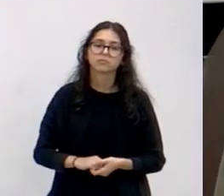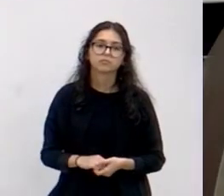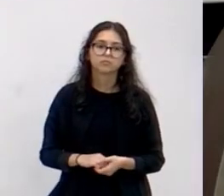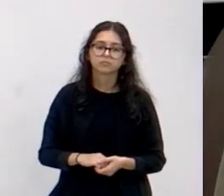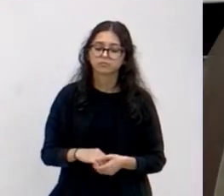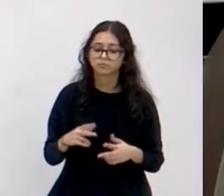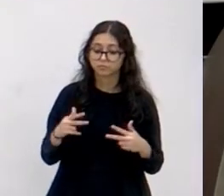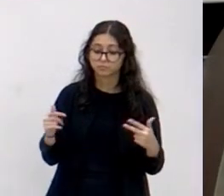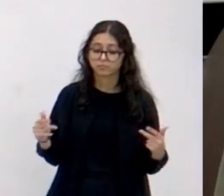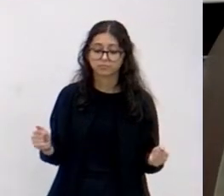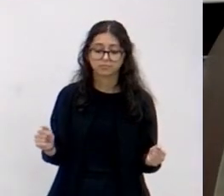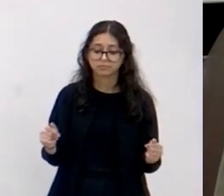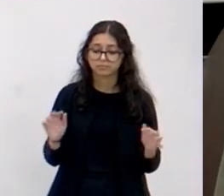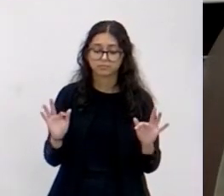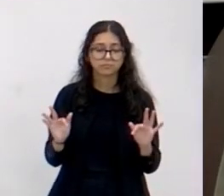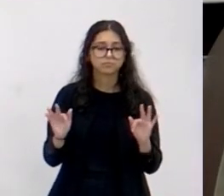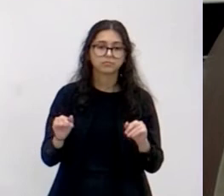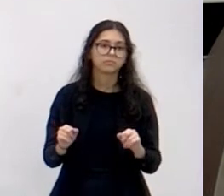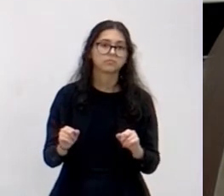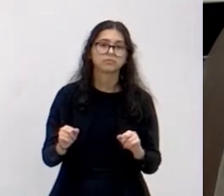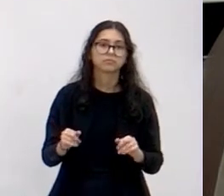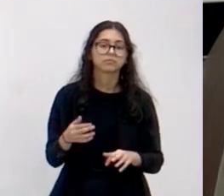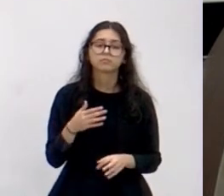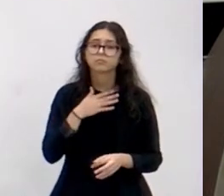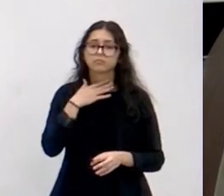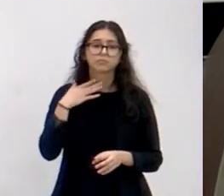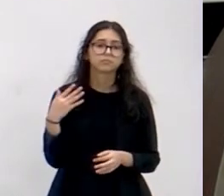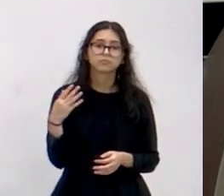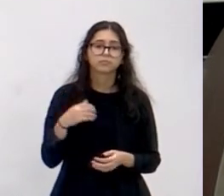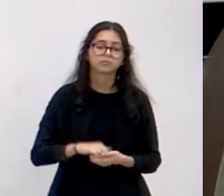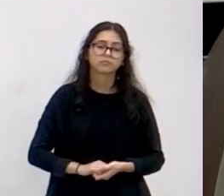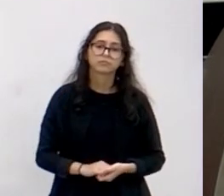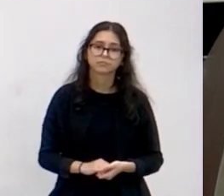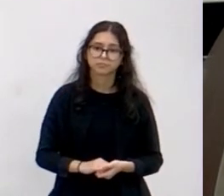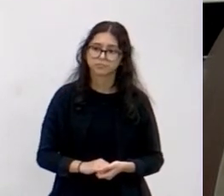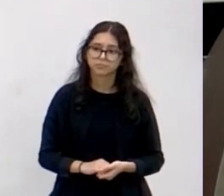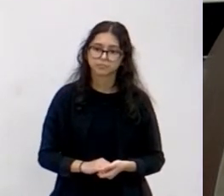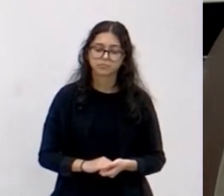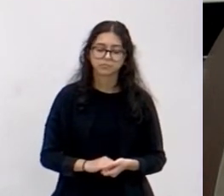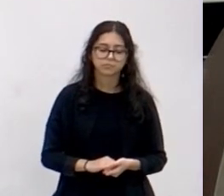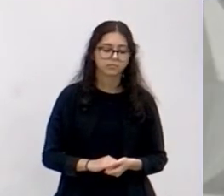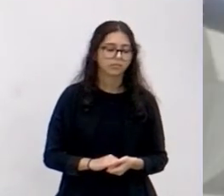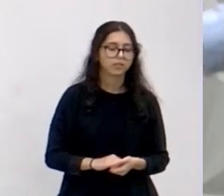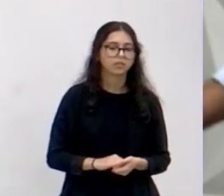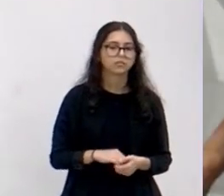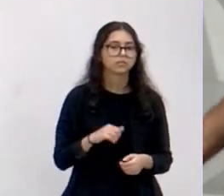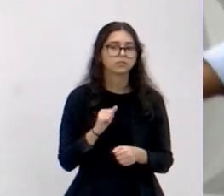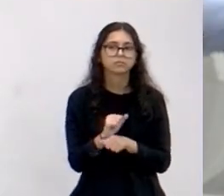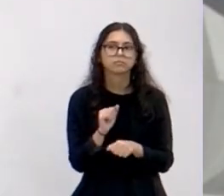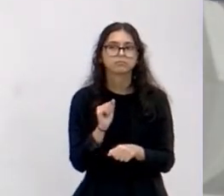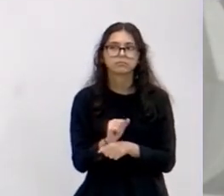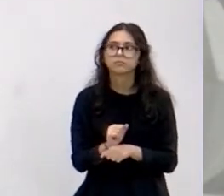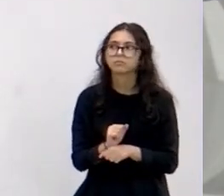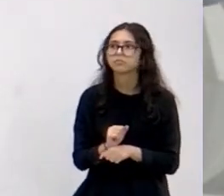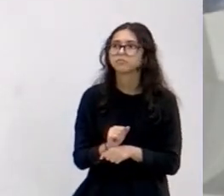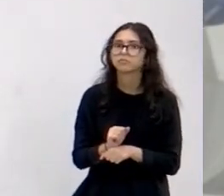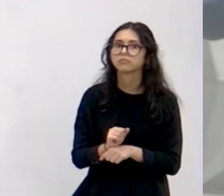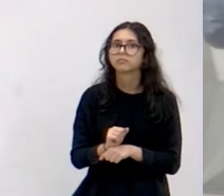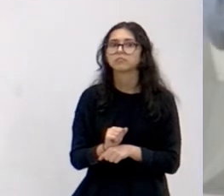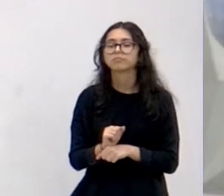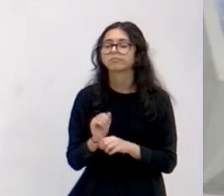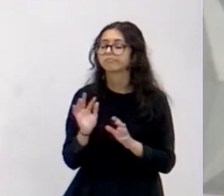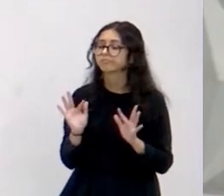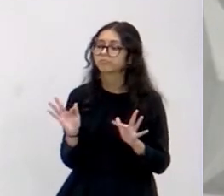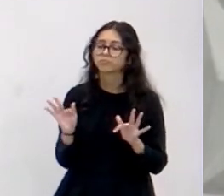morrer eu vou ficar aqui embaixo desse dessa desse arbusto esperando que alguma desgraça aconteça eu não tenho mais